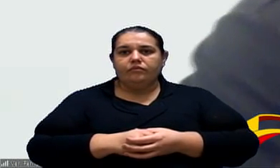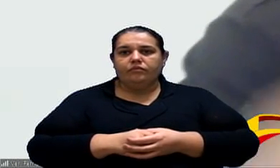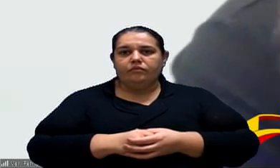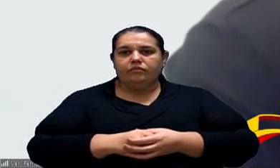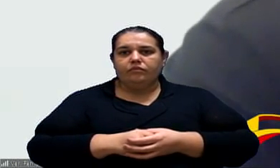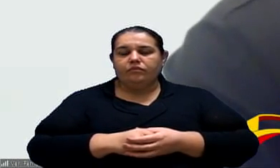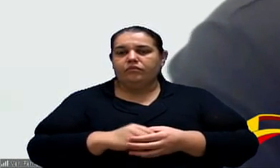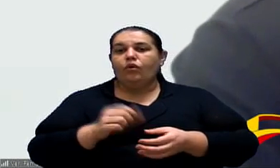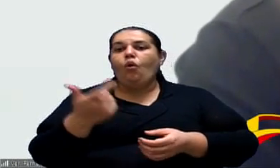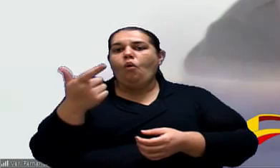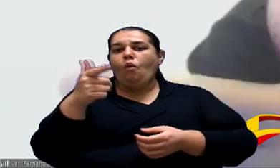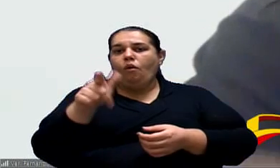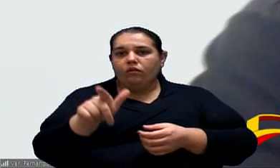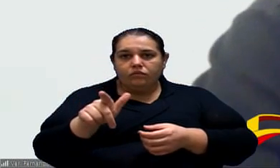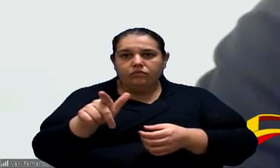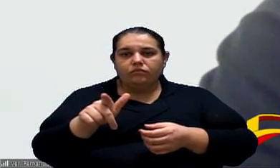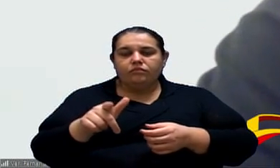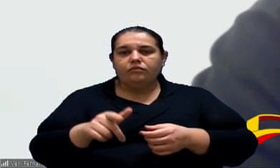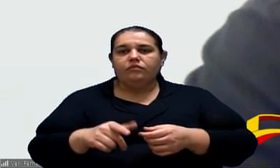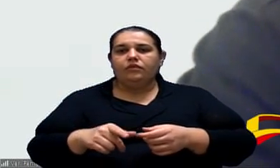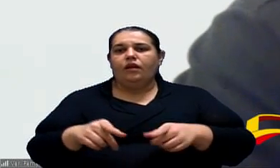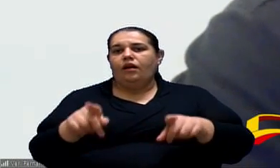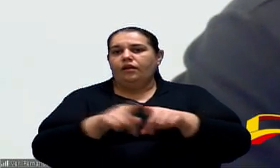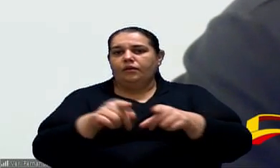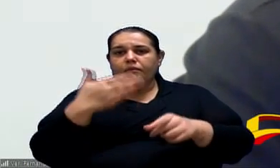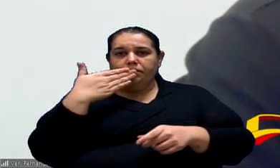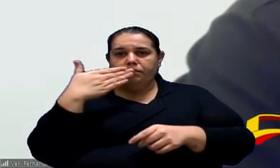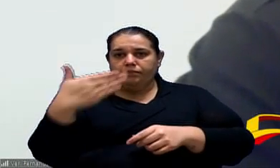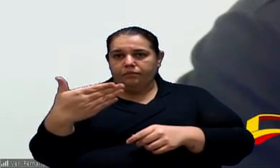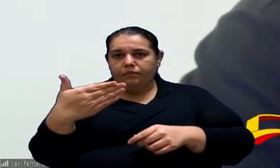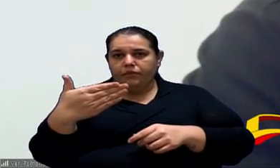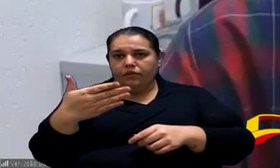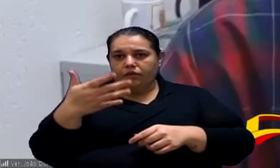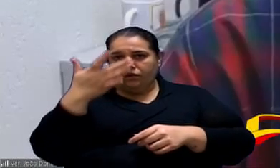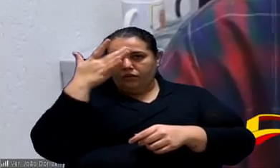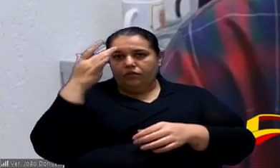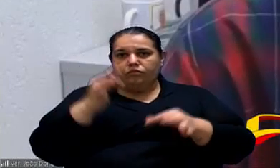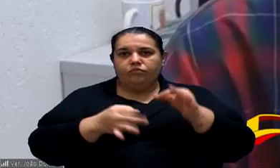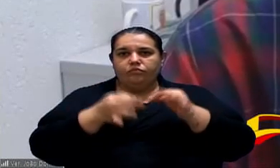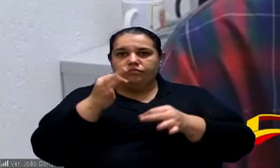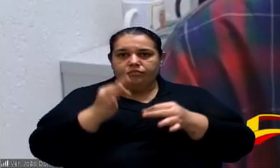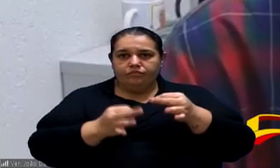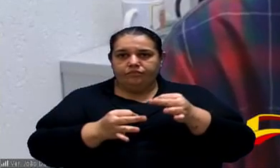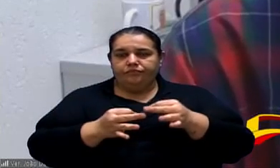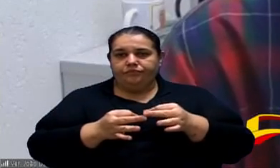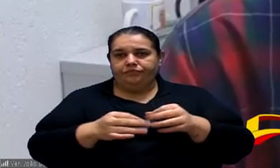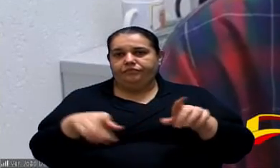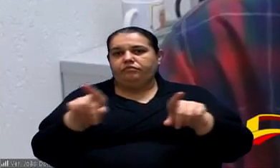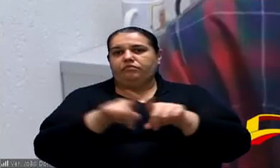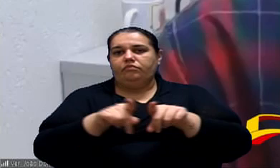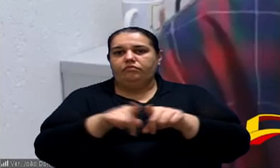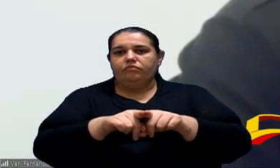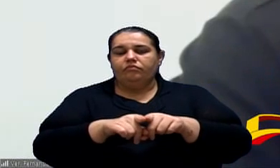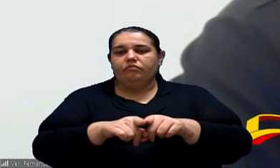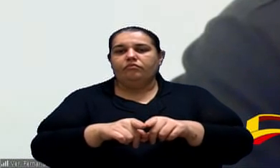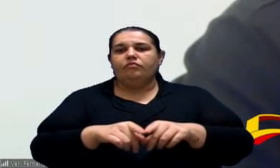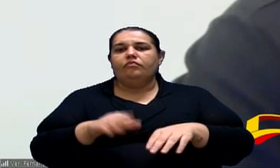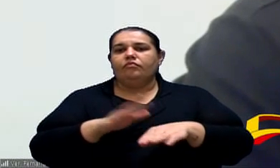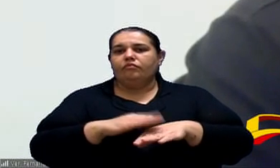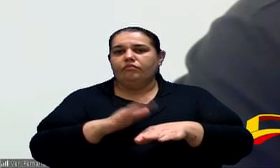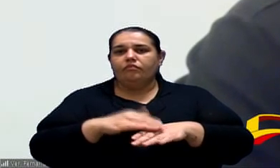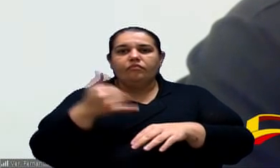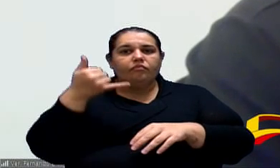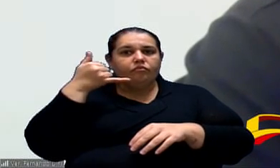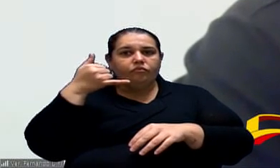E outra coisa também, presidente, o senhor pode fazer a solicitação para o nosso jurídico? Primeira discussão ainda. Em fazer com que o telefone